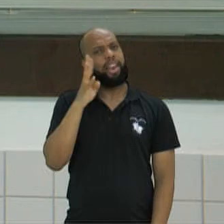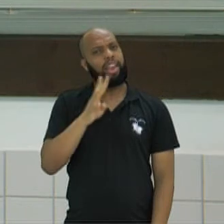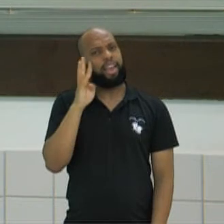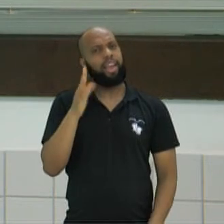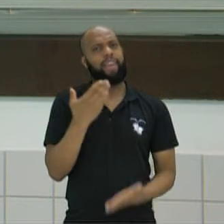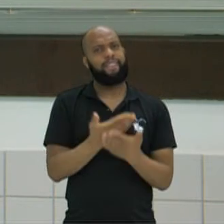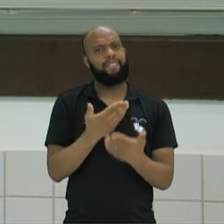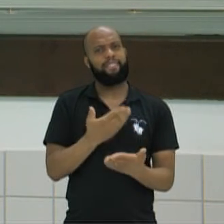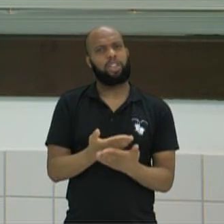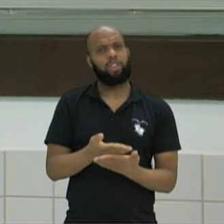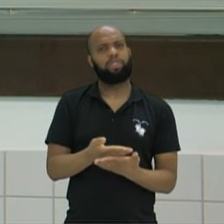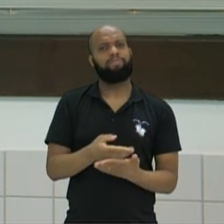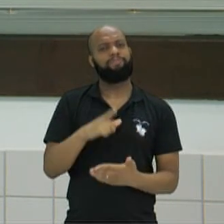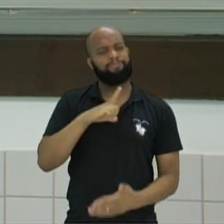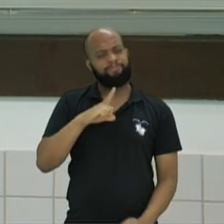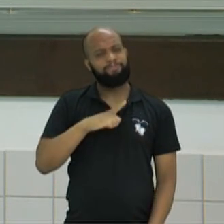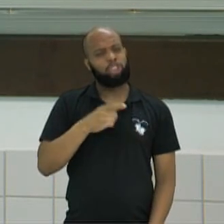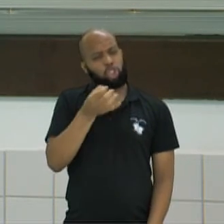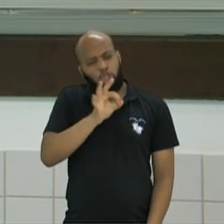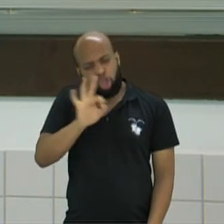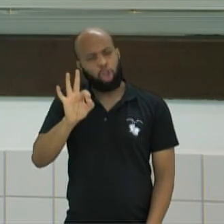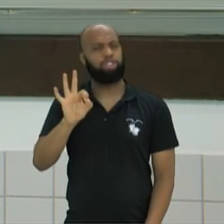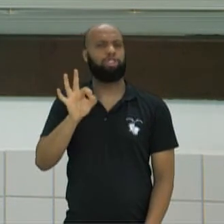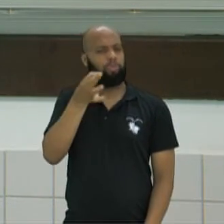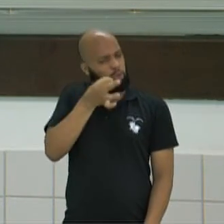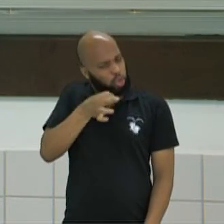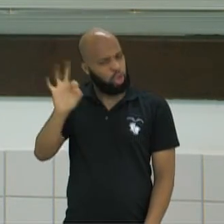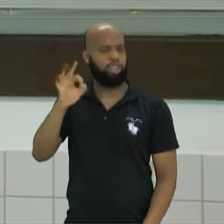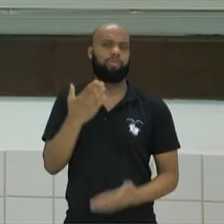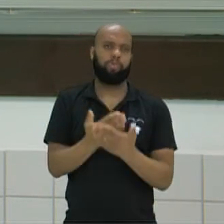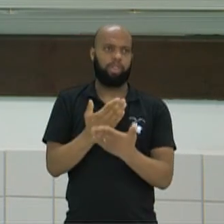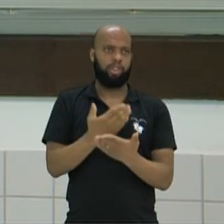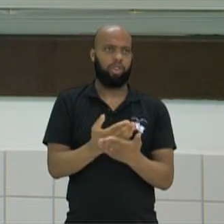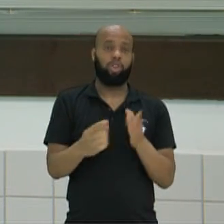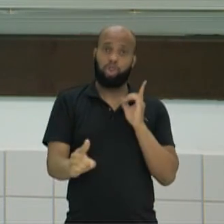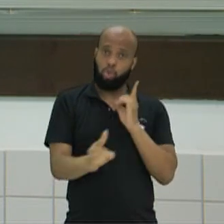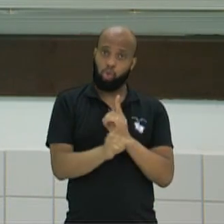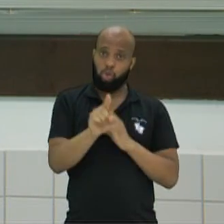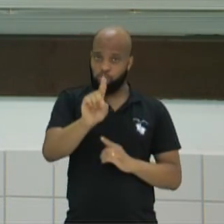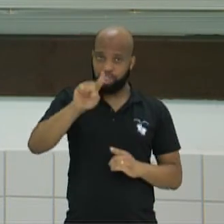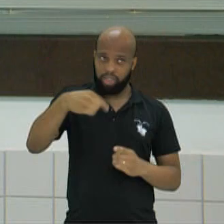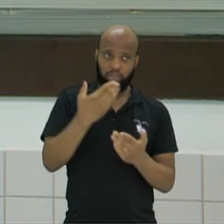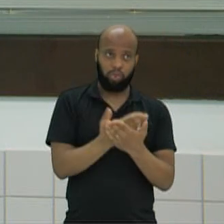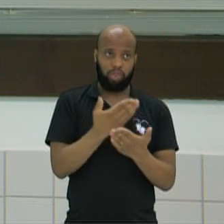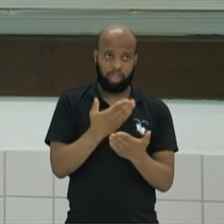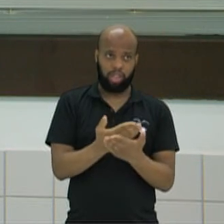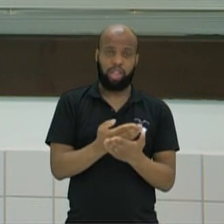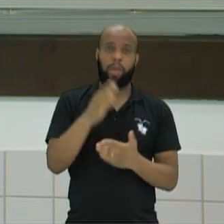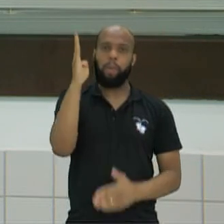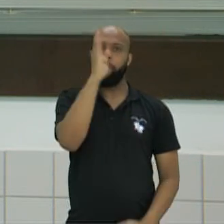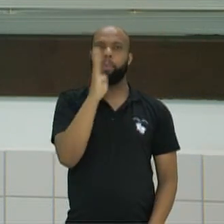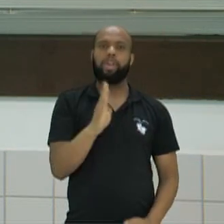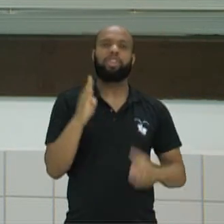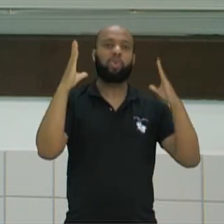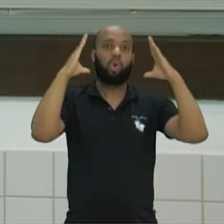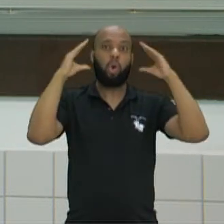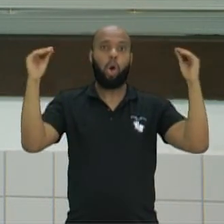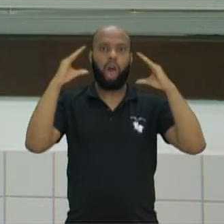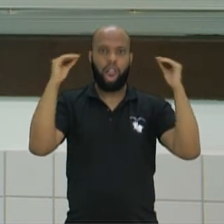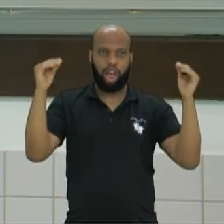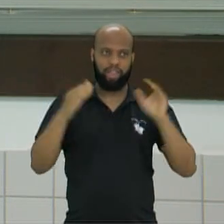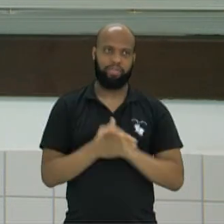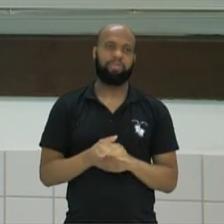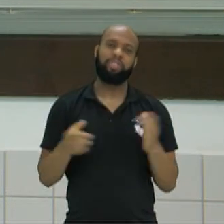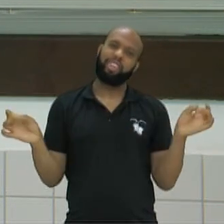outro, joia essa aula, não percam. Nos encontramos lá, viu? Brasil holandês.